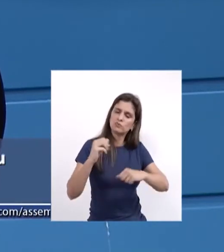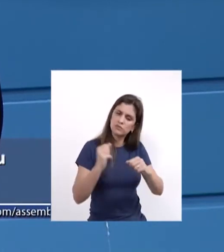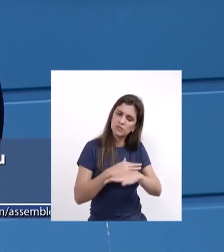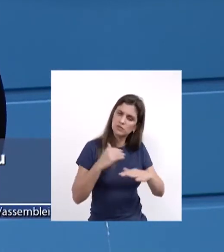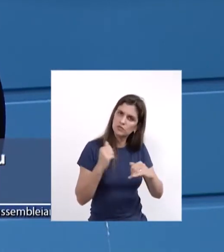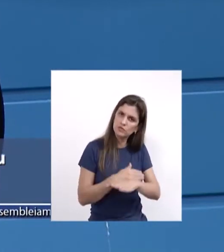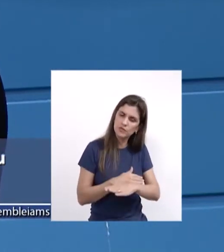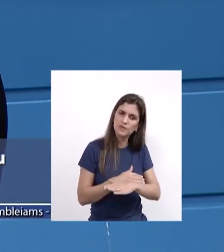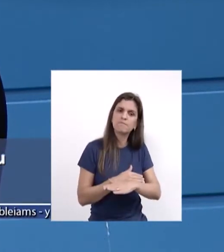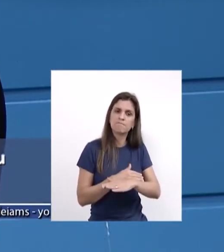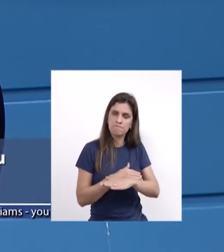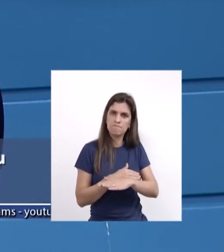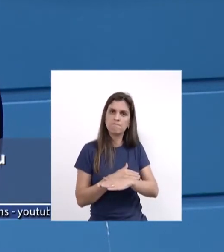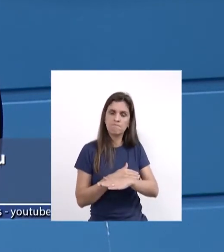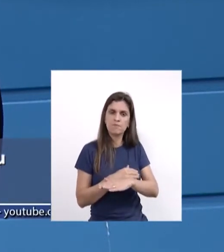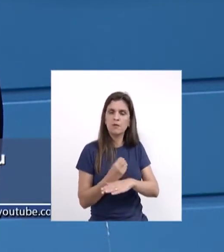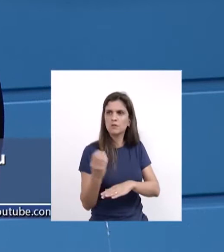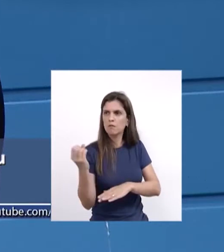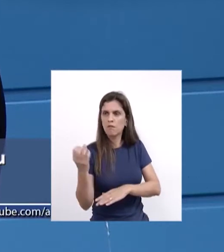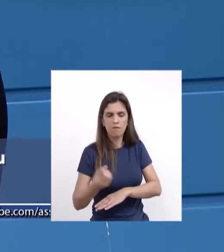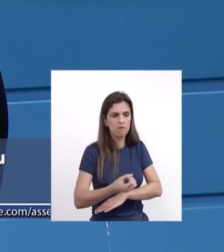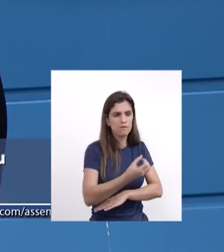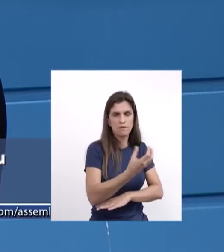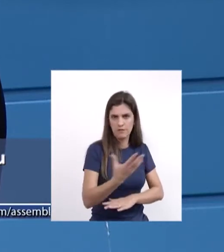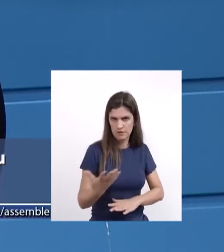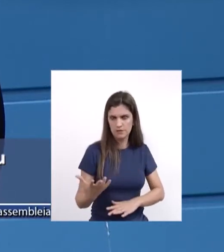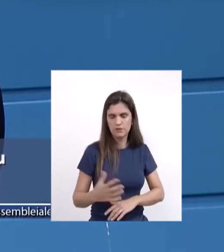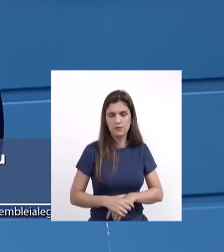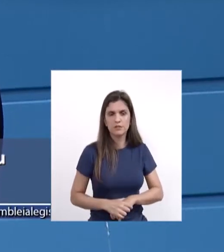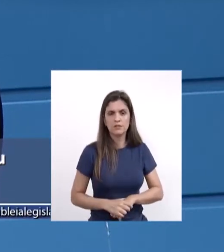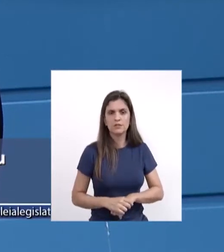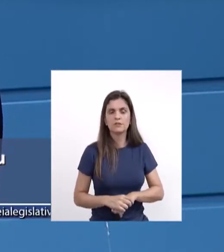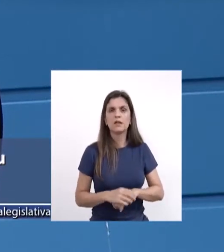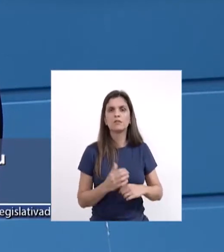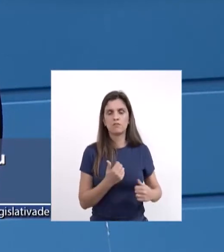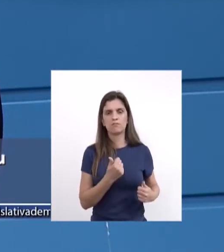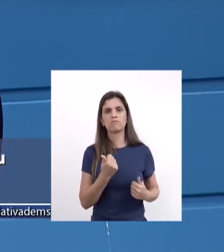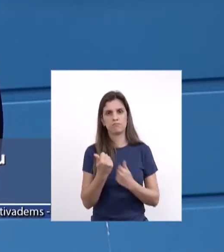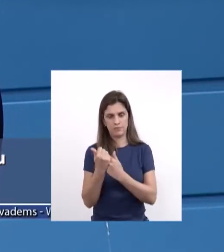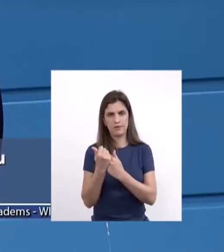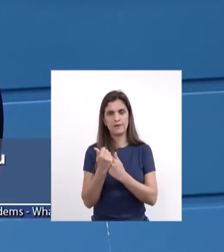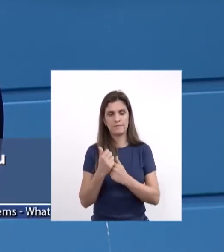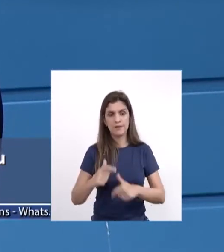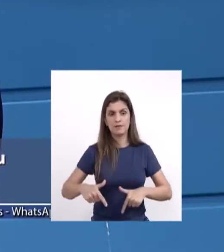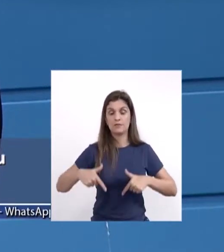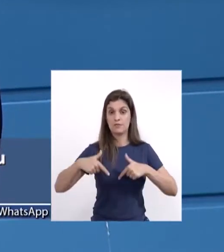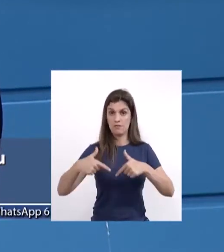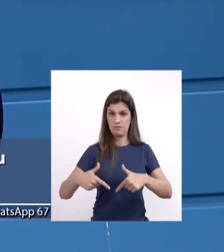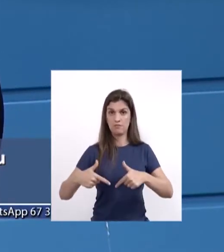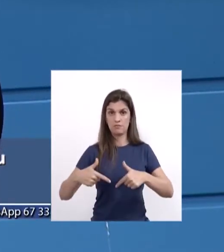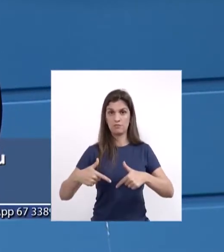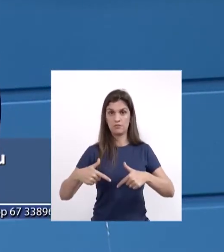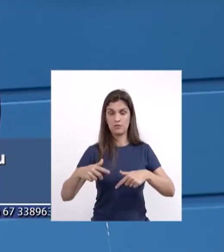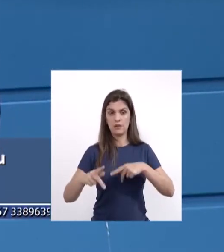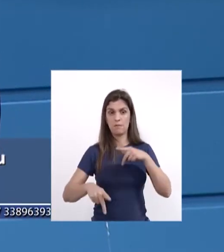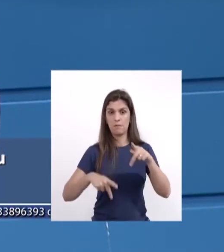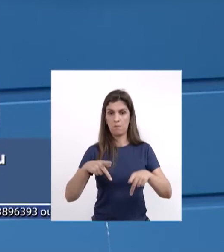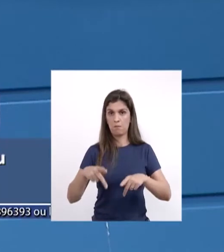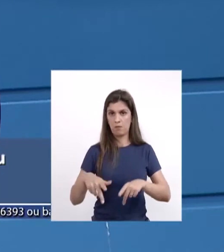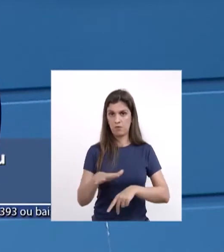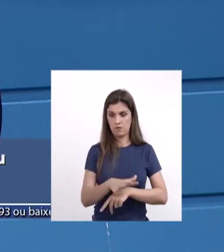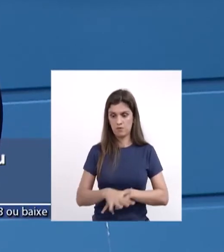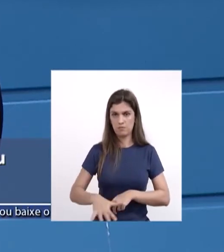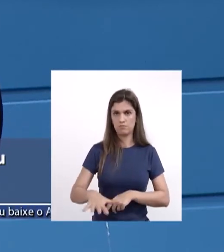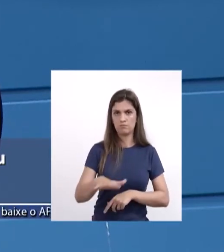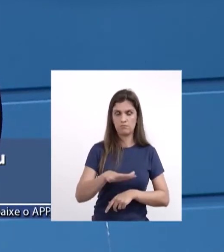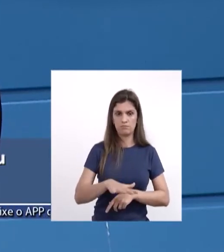me junto a Vossa Excelência nessa luta e acho que nós temos que continuar lutando pelo povo e